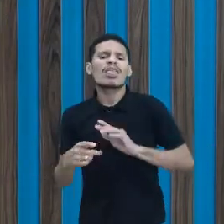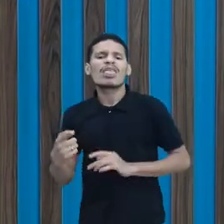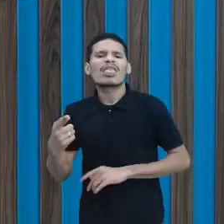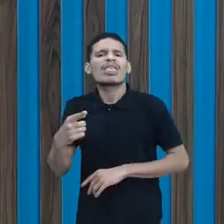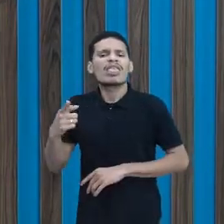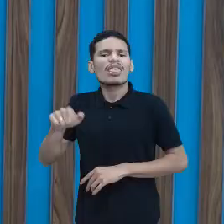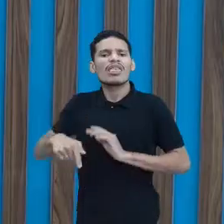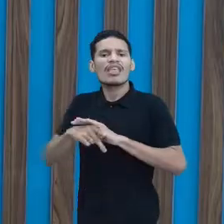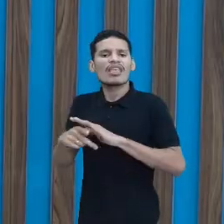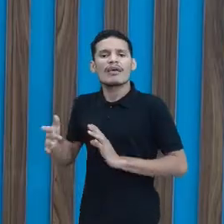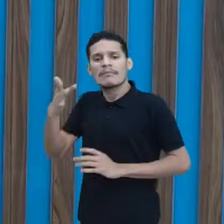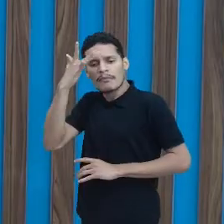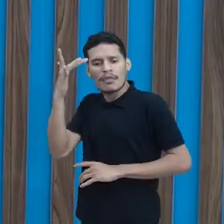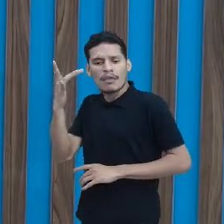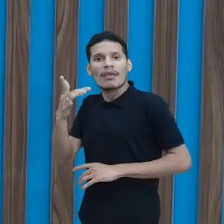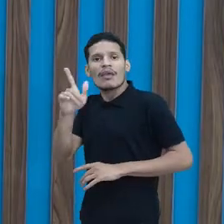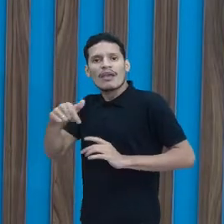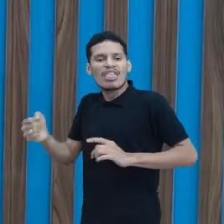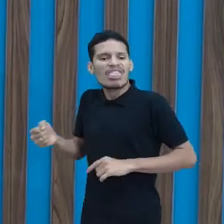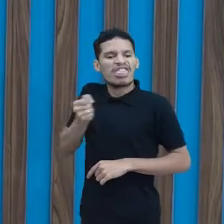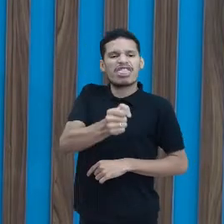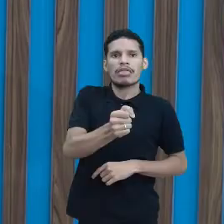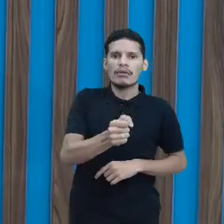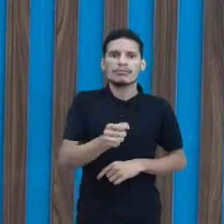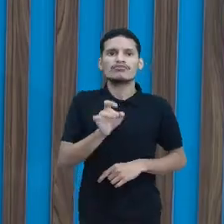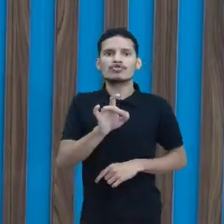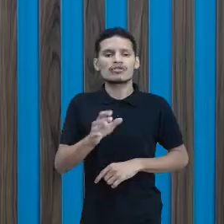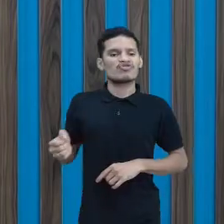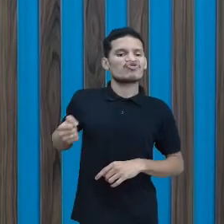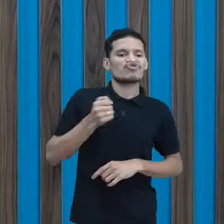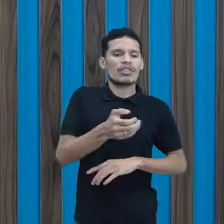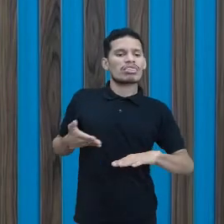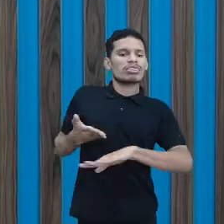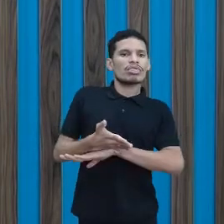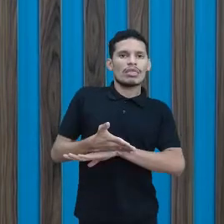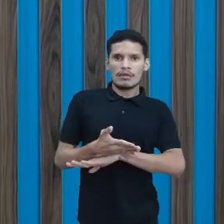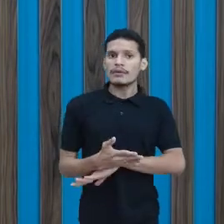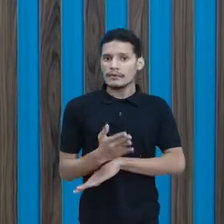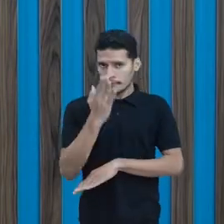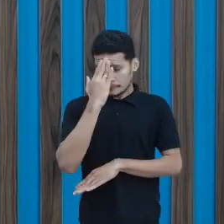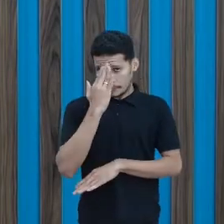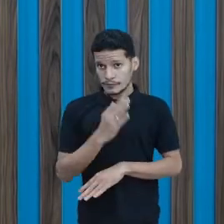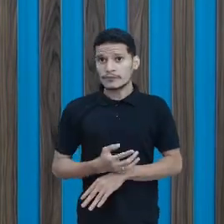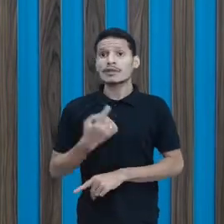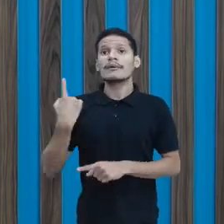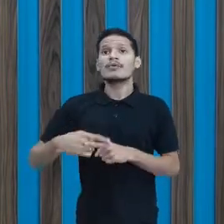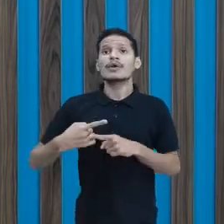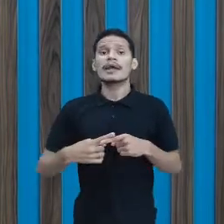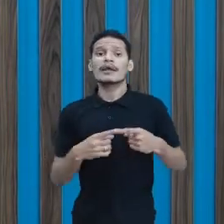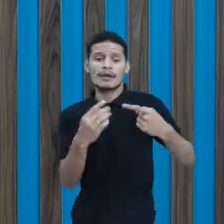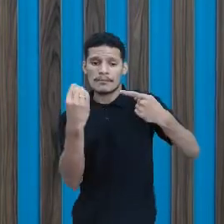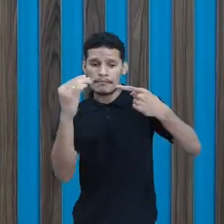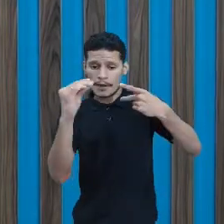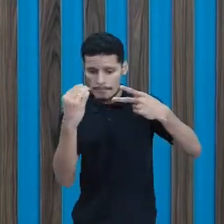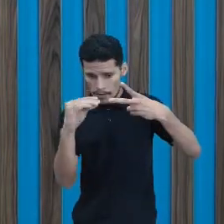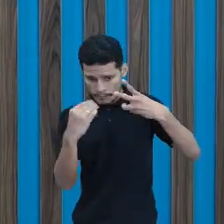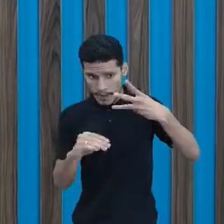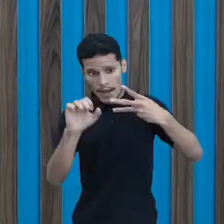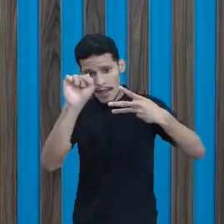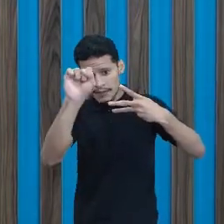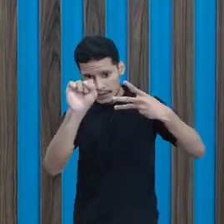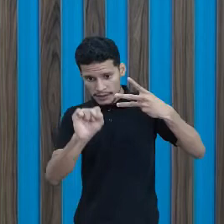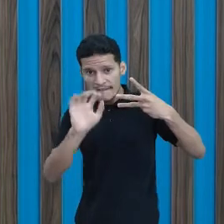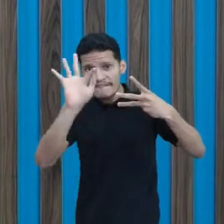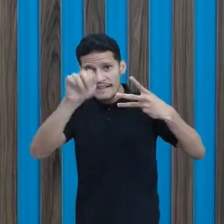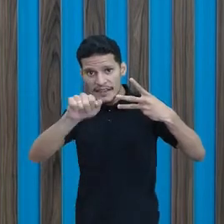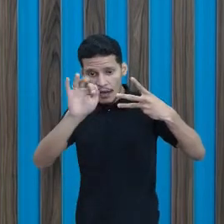que eu acho interessante. Por quê? Porque eles realmente são enxeridos, ó. Esses três aqui, eles ganham um S no verbo. Então, por